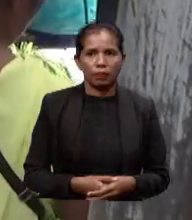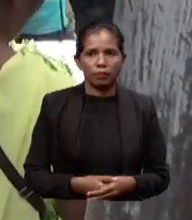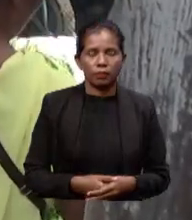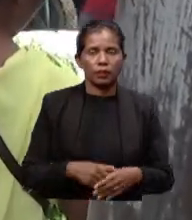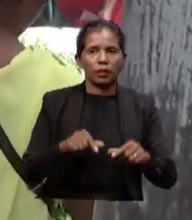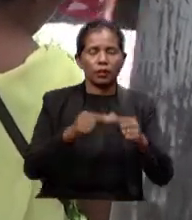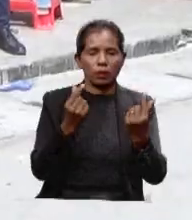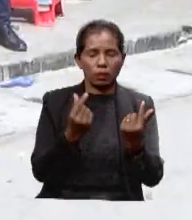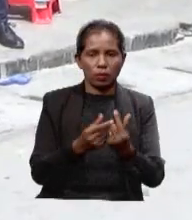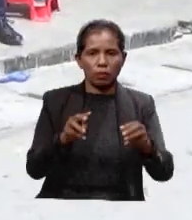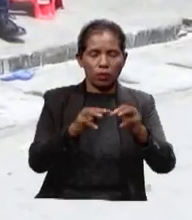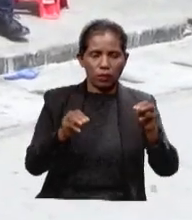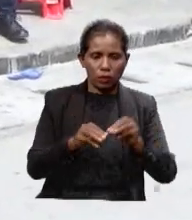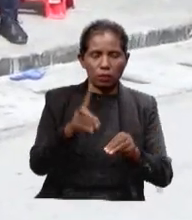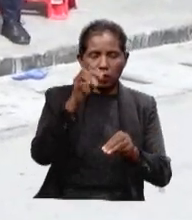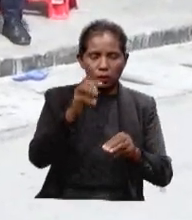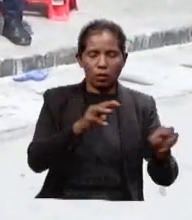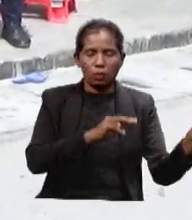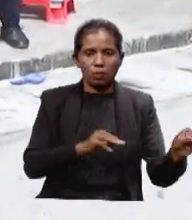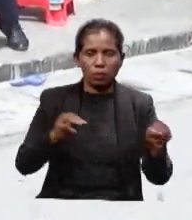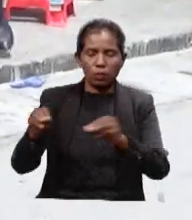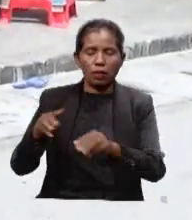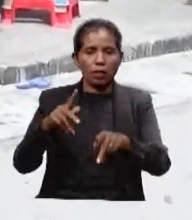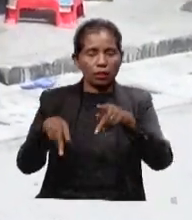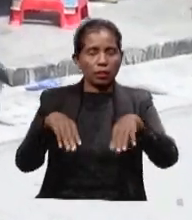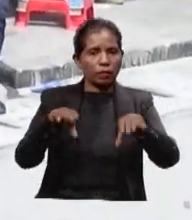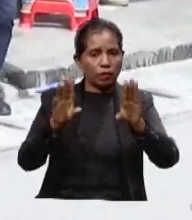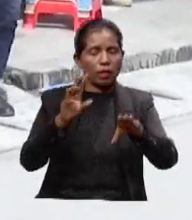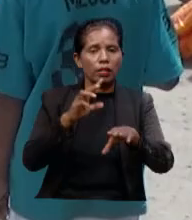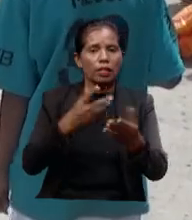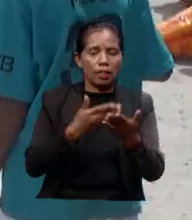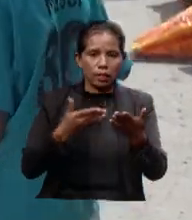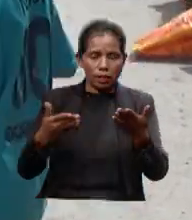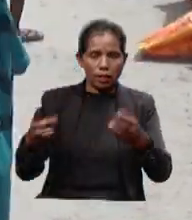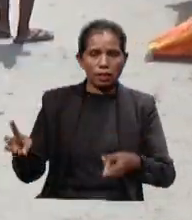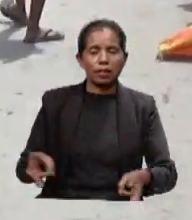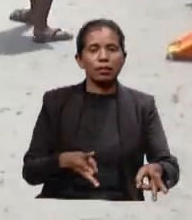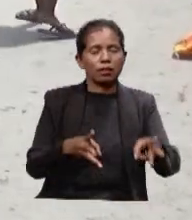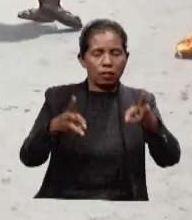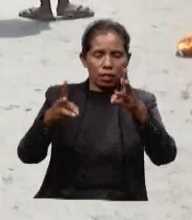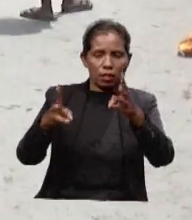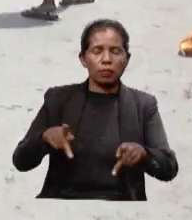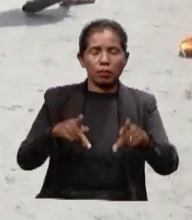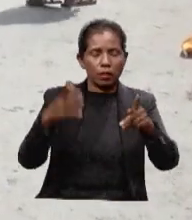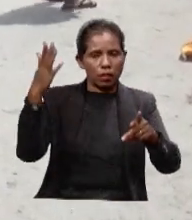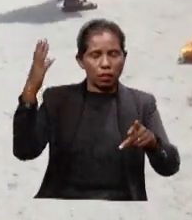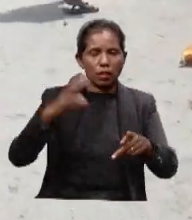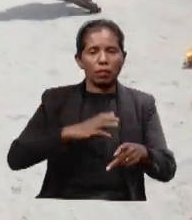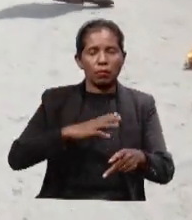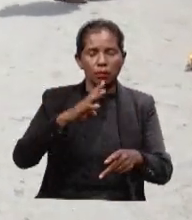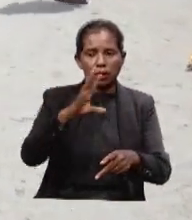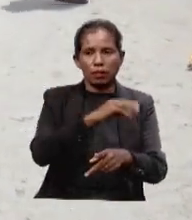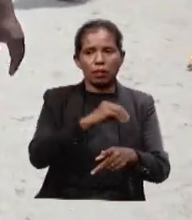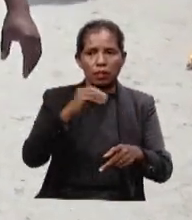Equipa Guarda Estan Município de Ili, hahu muda vendedor sirne be durante ne, fansasan estrada público, ia kampung bar, ba bazar